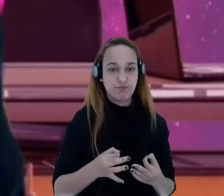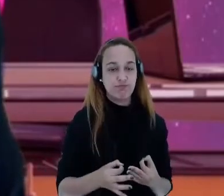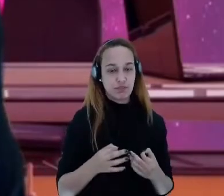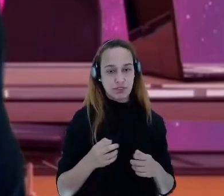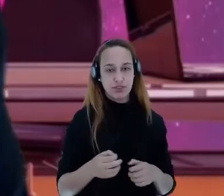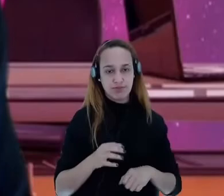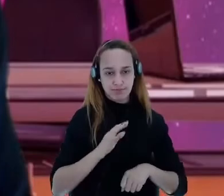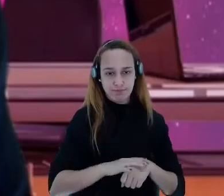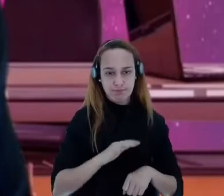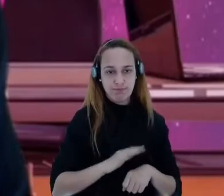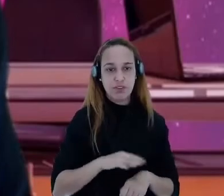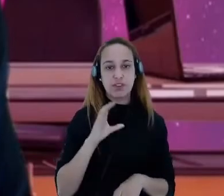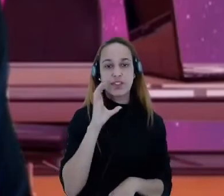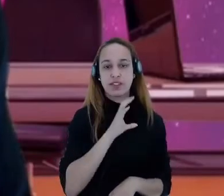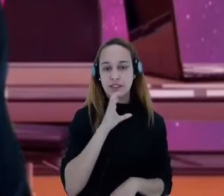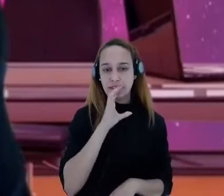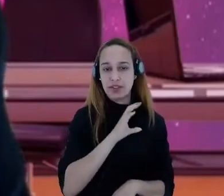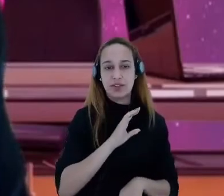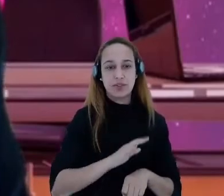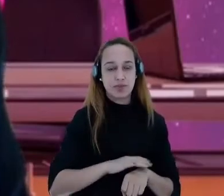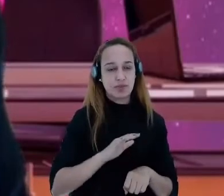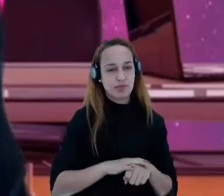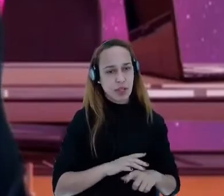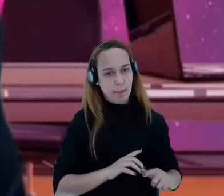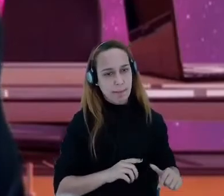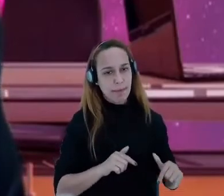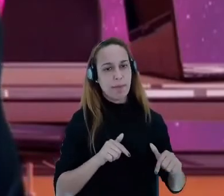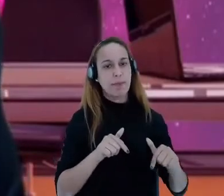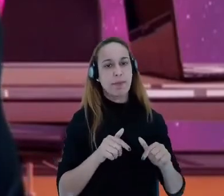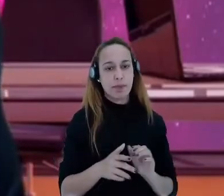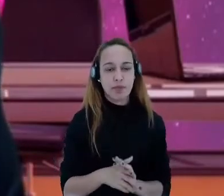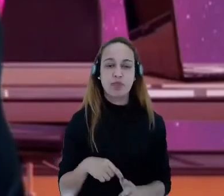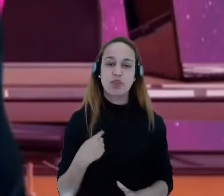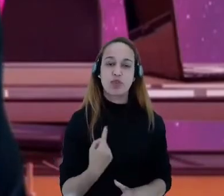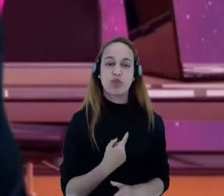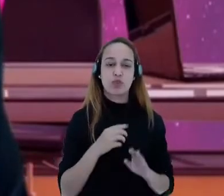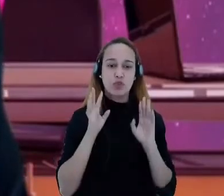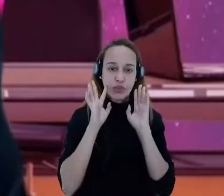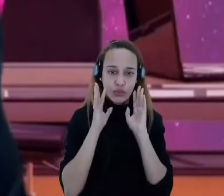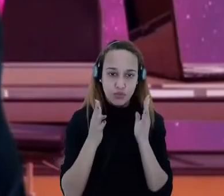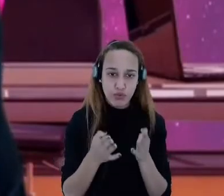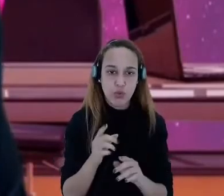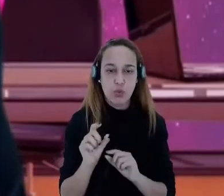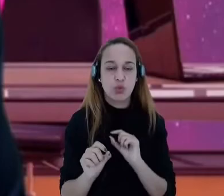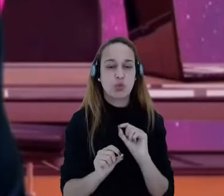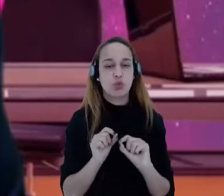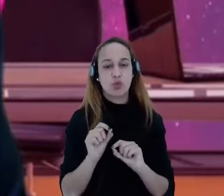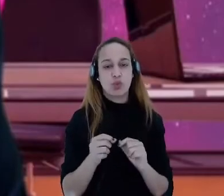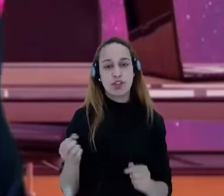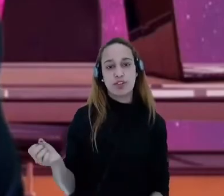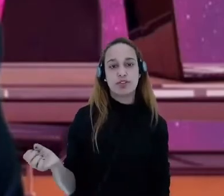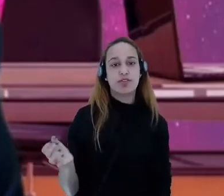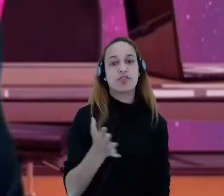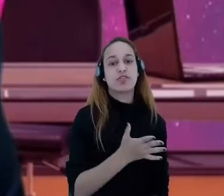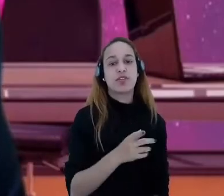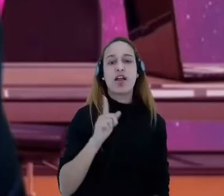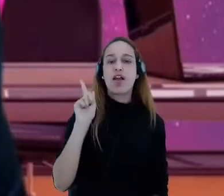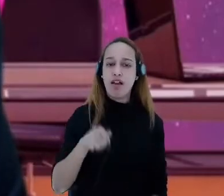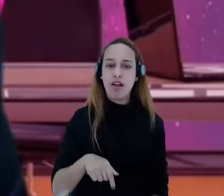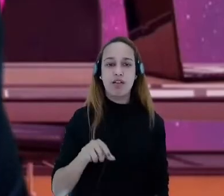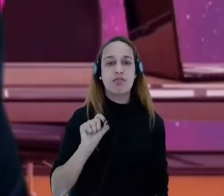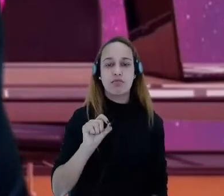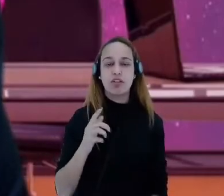mesma agilidade e com a mesma eficiência. Nossa missão, portanto, assim como a inovação, é